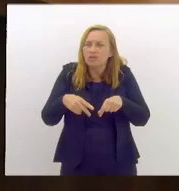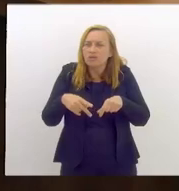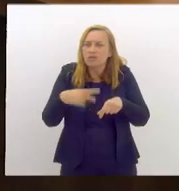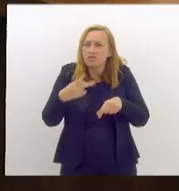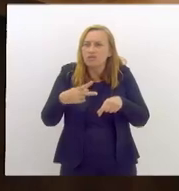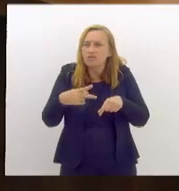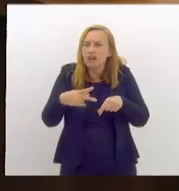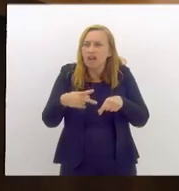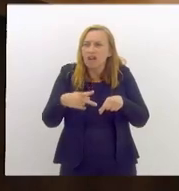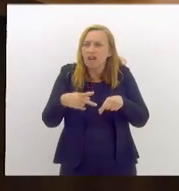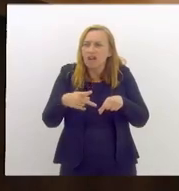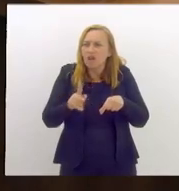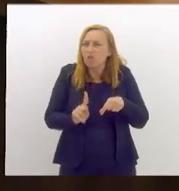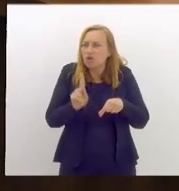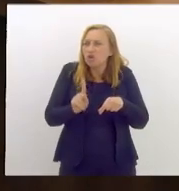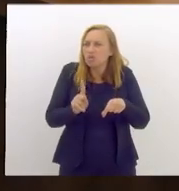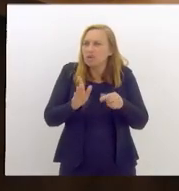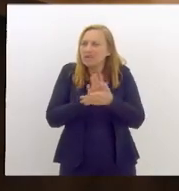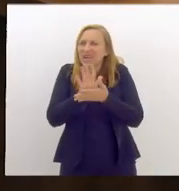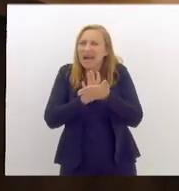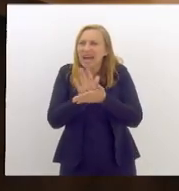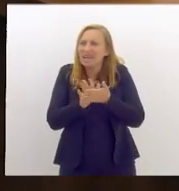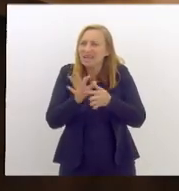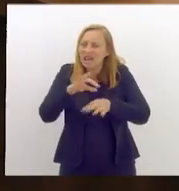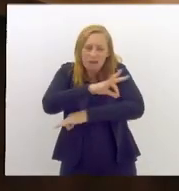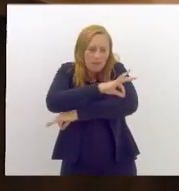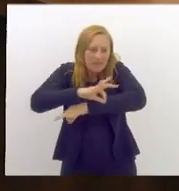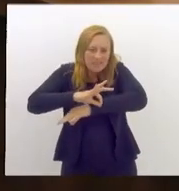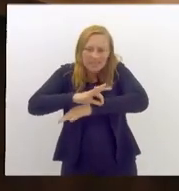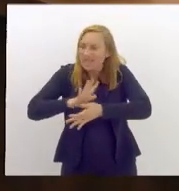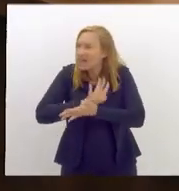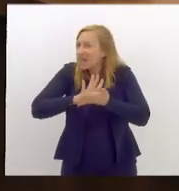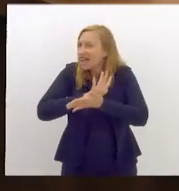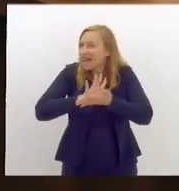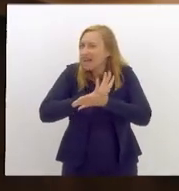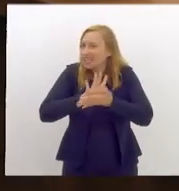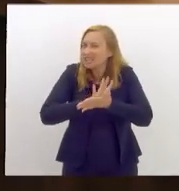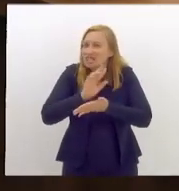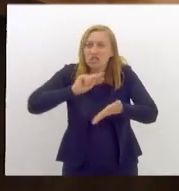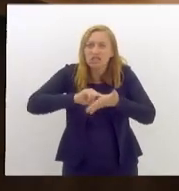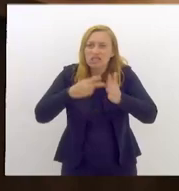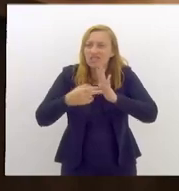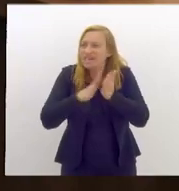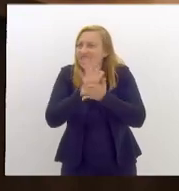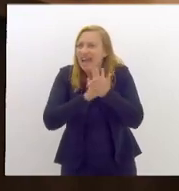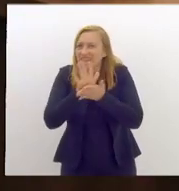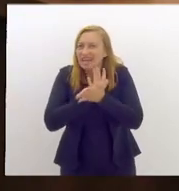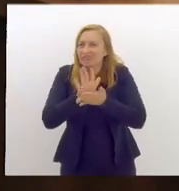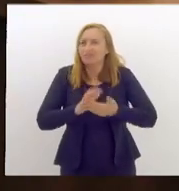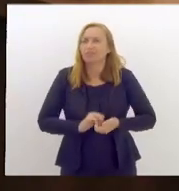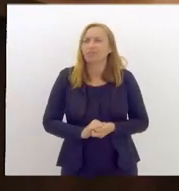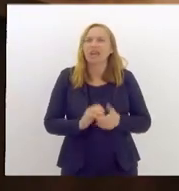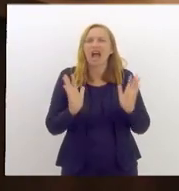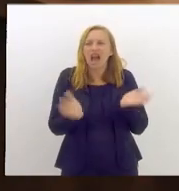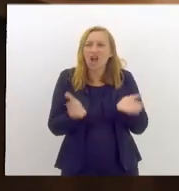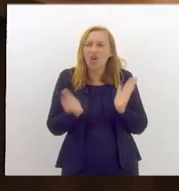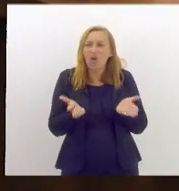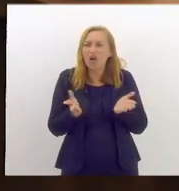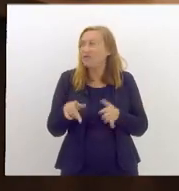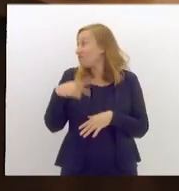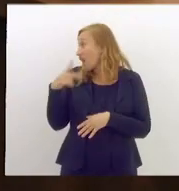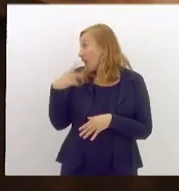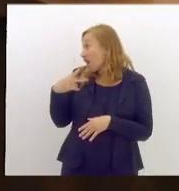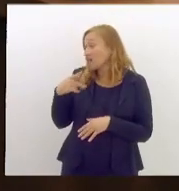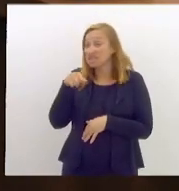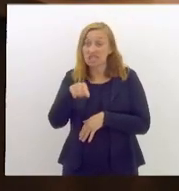esse quadrado não tem uma medida esse quadrado não significa nada agora só que tá dizendo